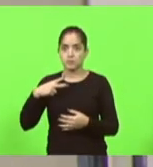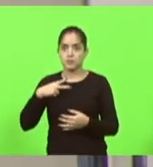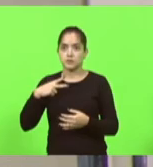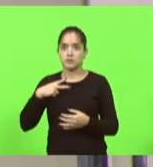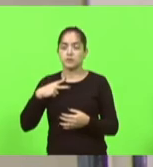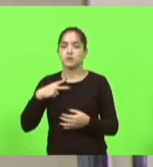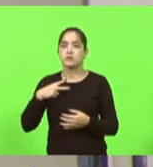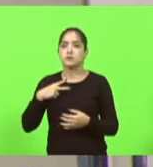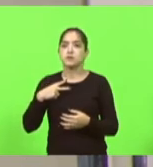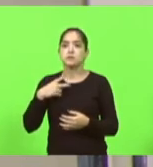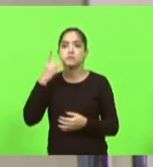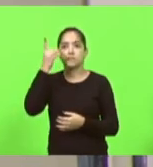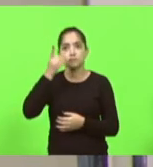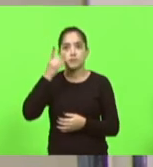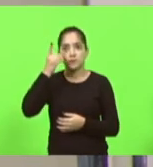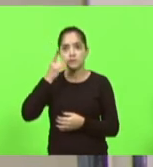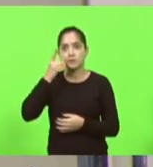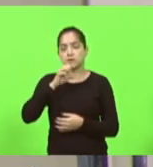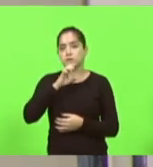10 minutos, deputado Felipe Estevão.